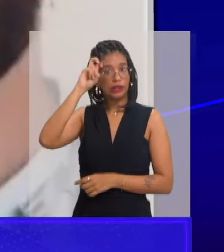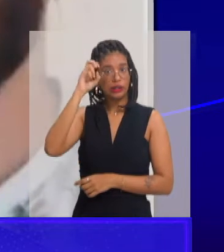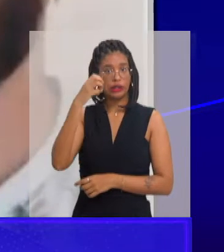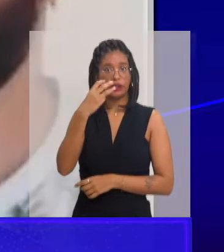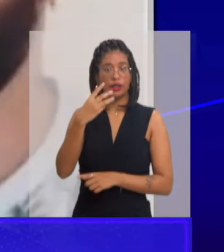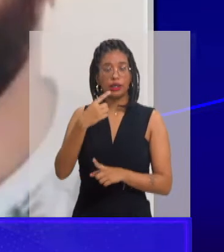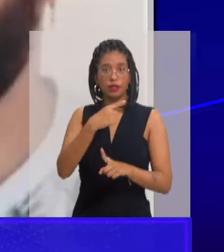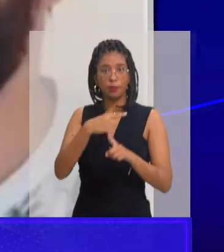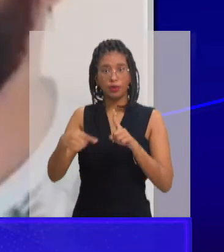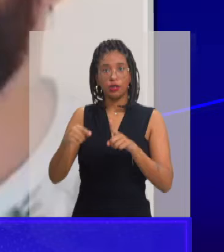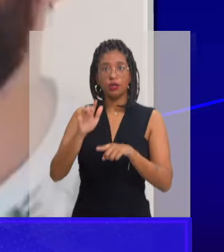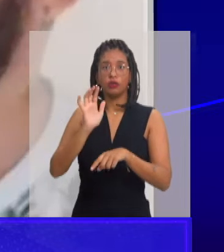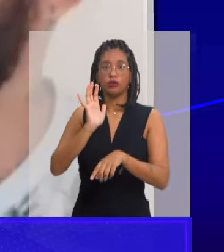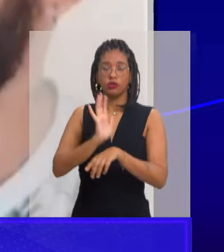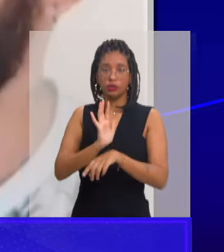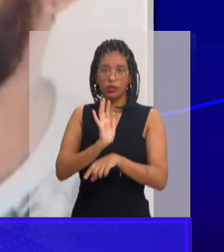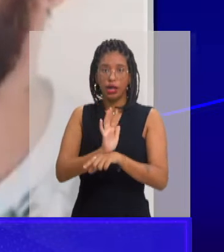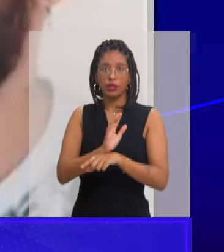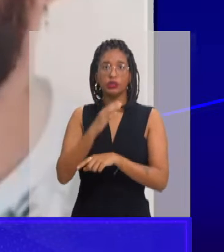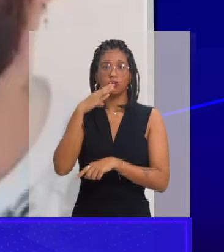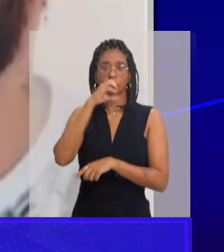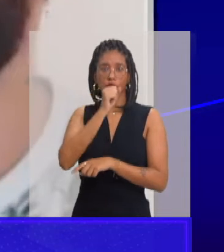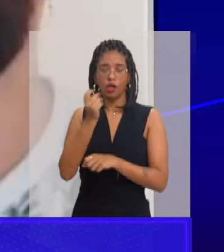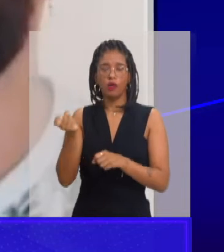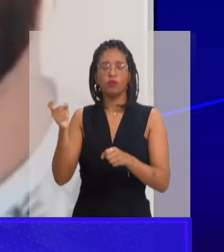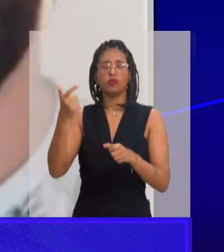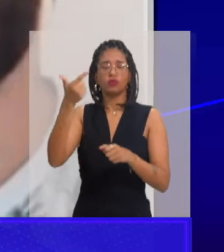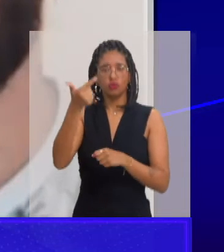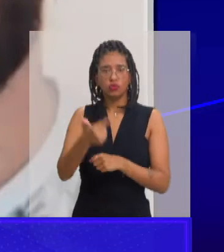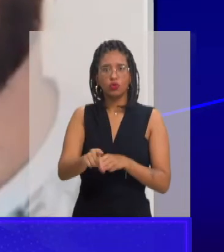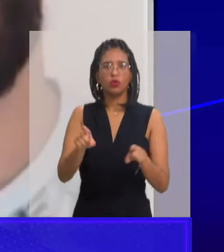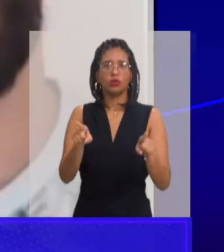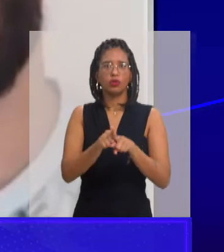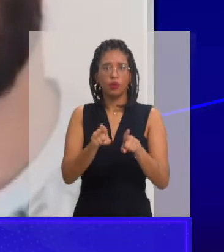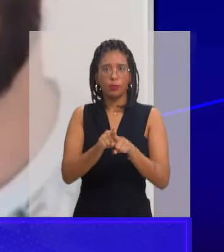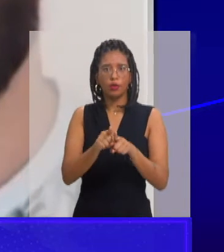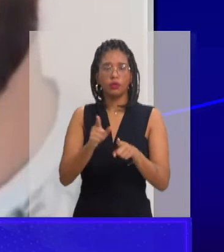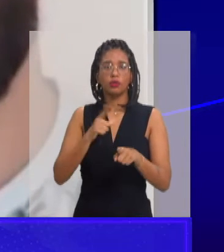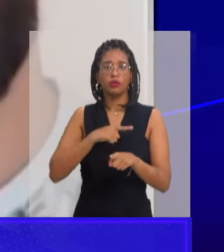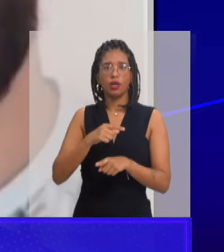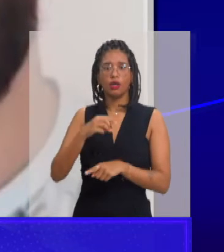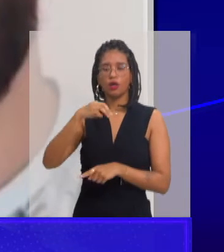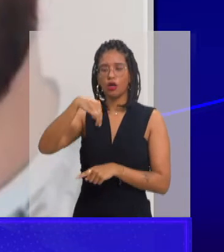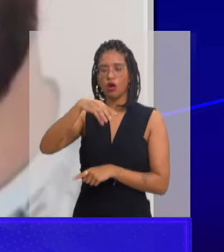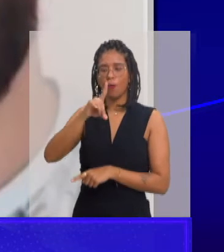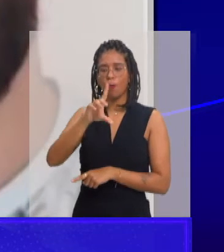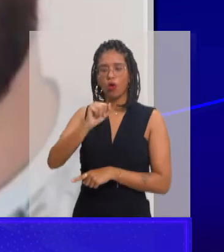sábado. E também colaboro com Pauta Cultural e o Senado